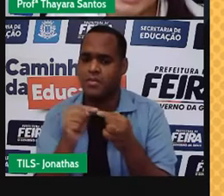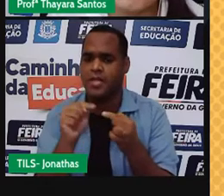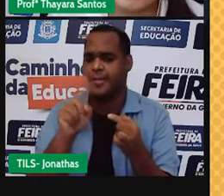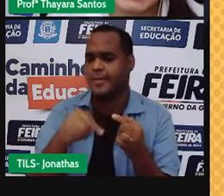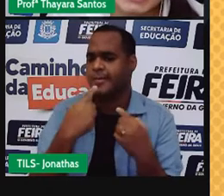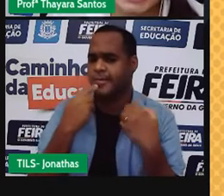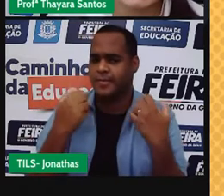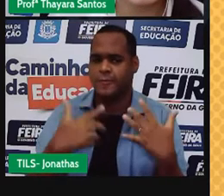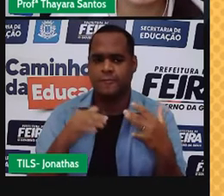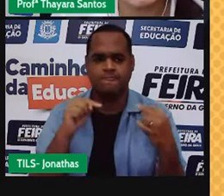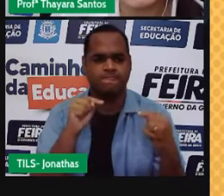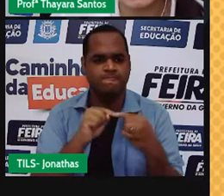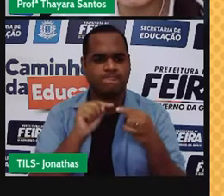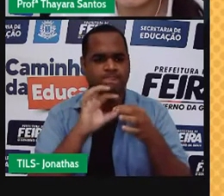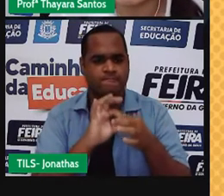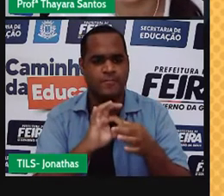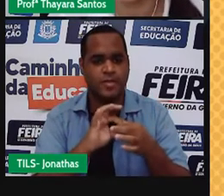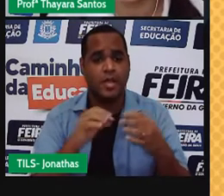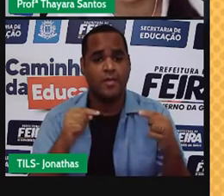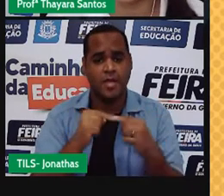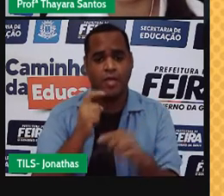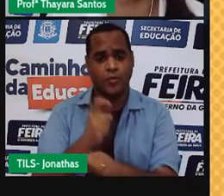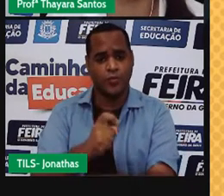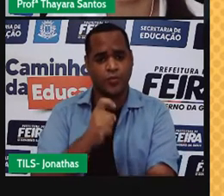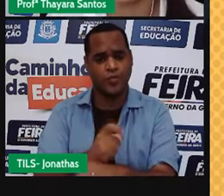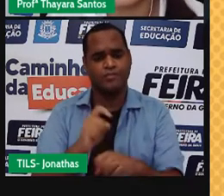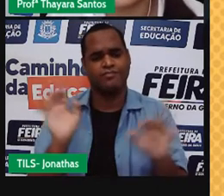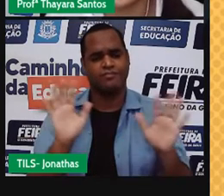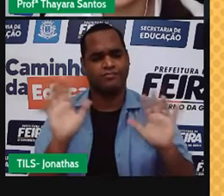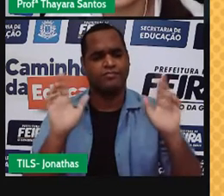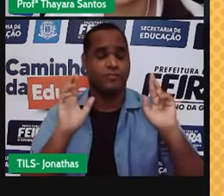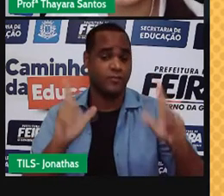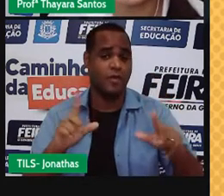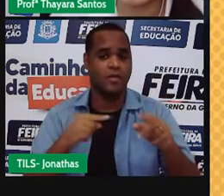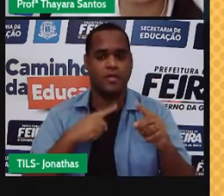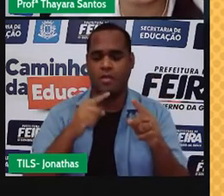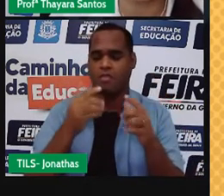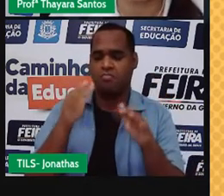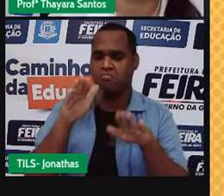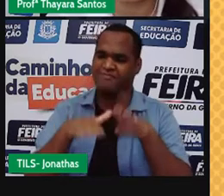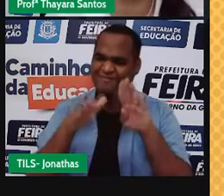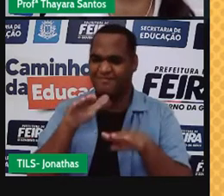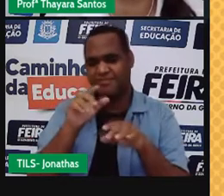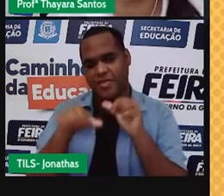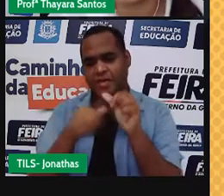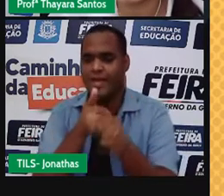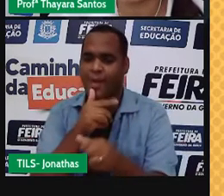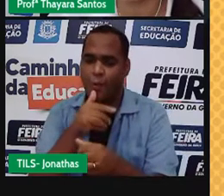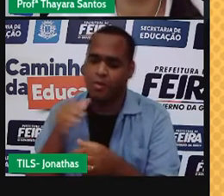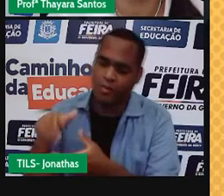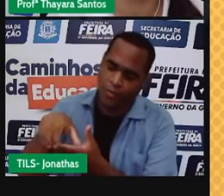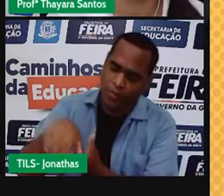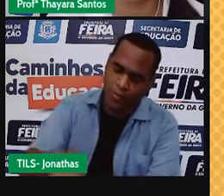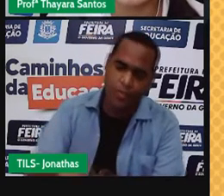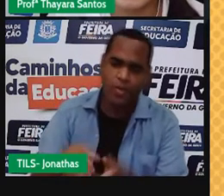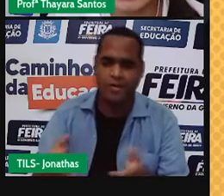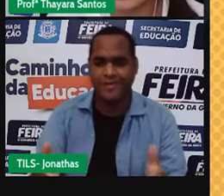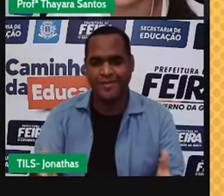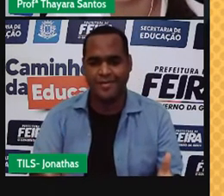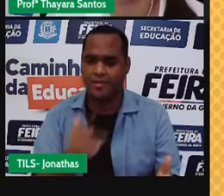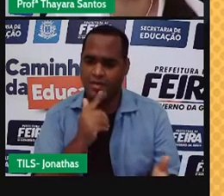formas feita que tinha no estado sólido aqui a gente já tem uma forma variável a gente pode derramar essa água dentro de uma bacia